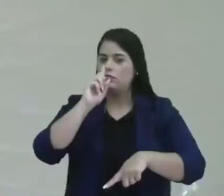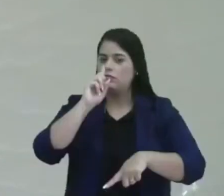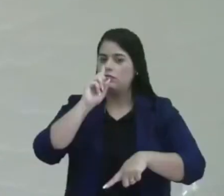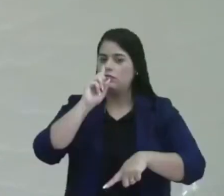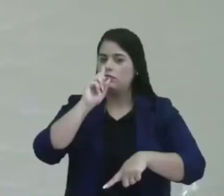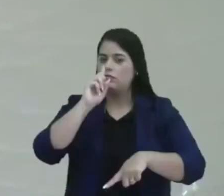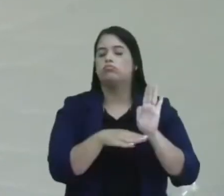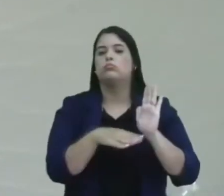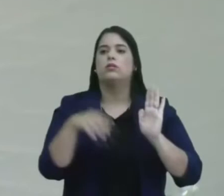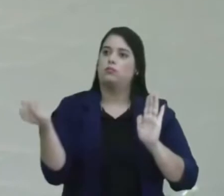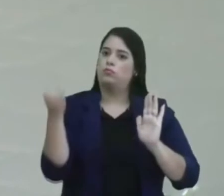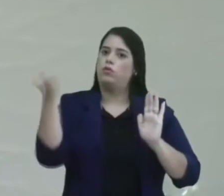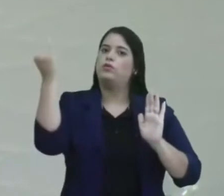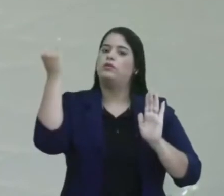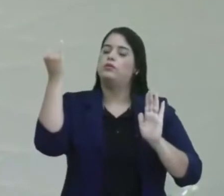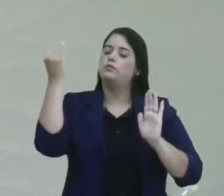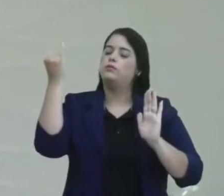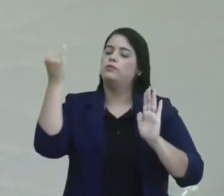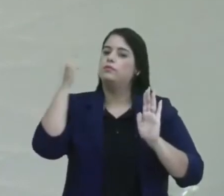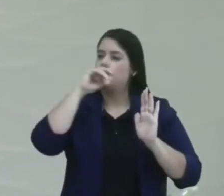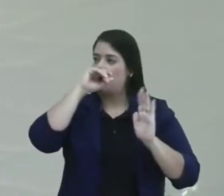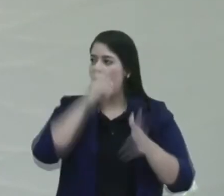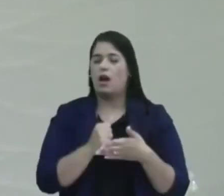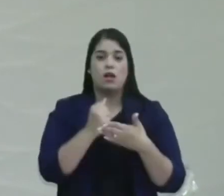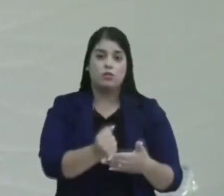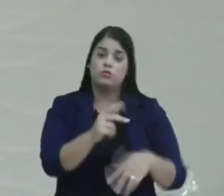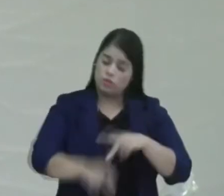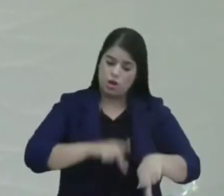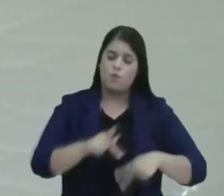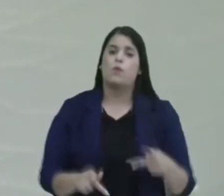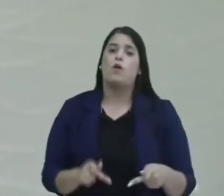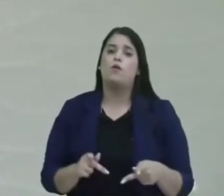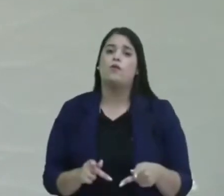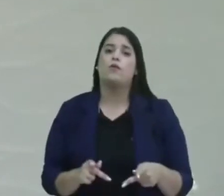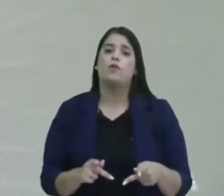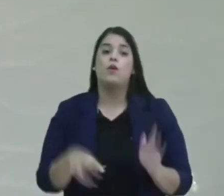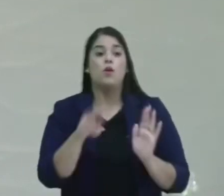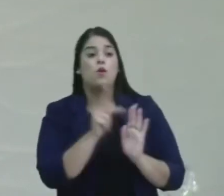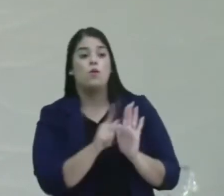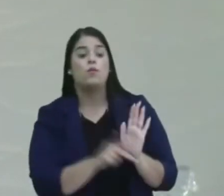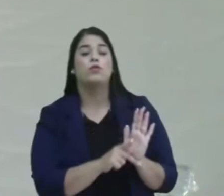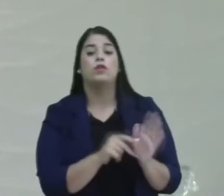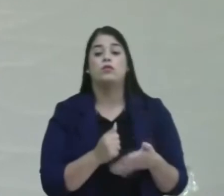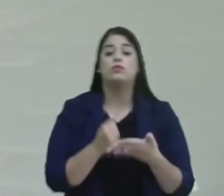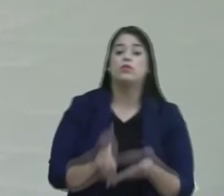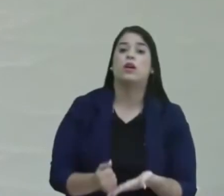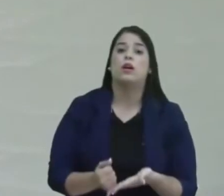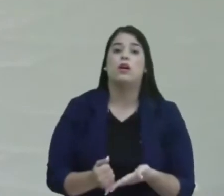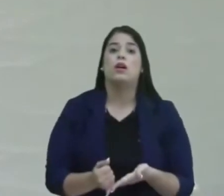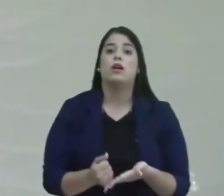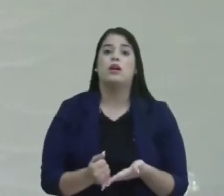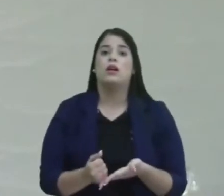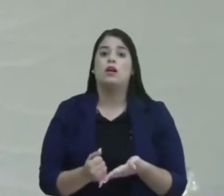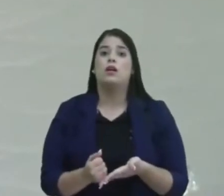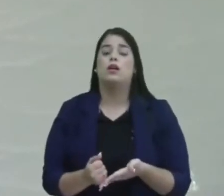importantes, né, que ajudaria a população, inclusive o projeto que beneficiaria diretamente